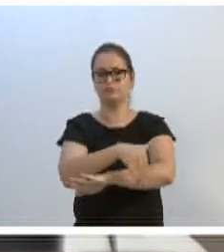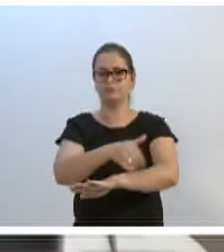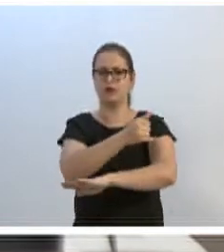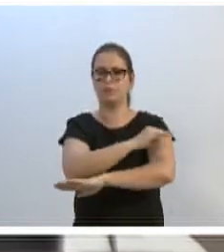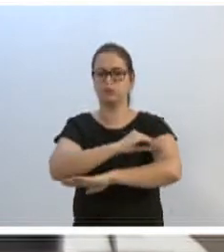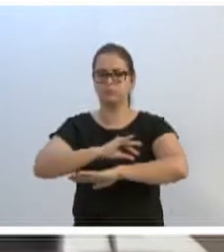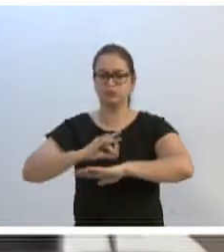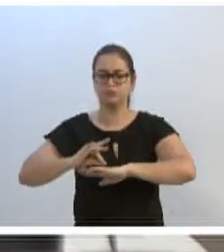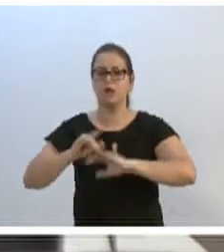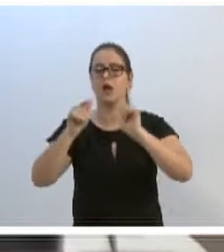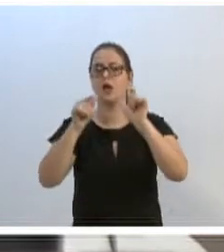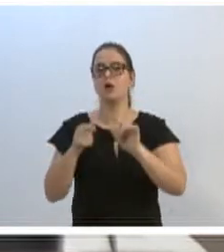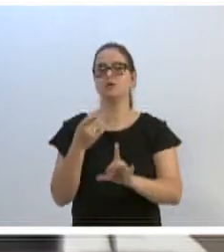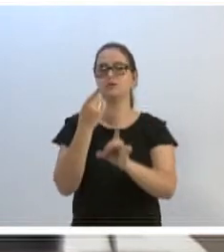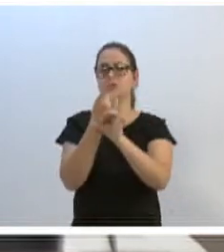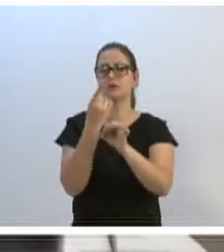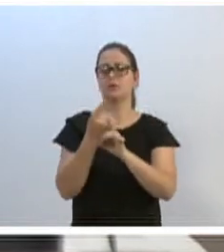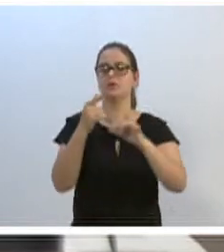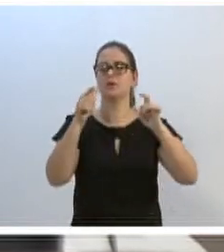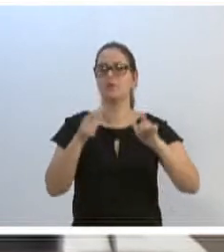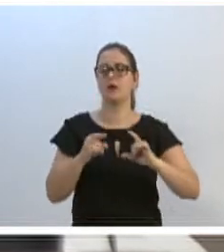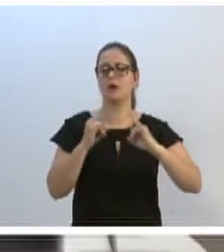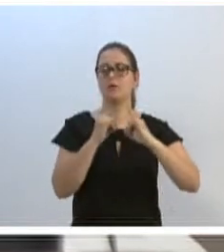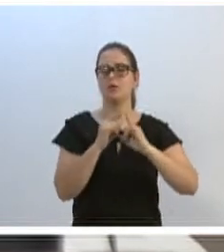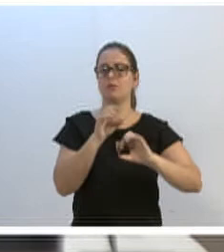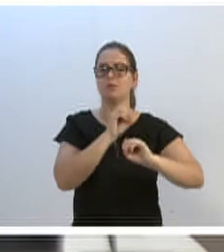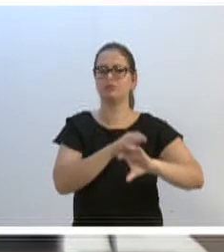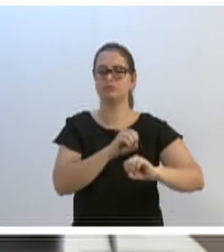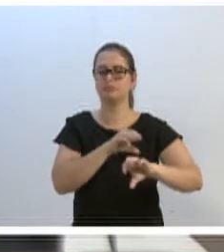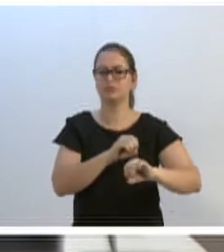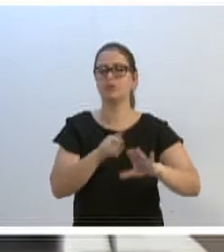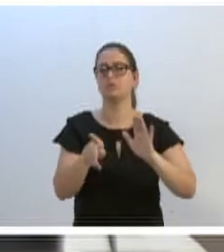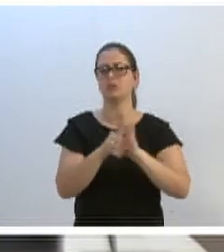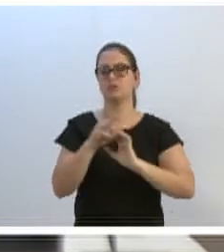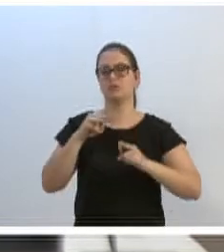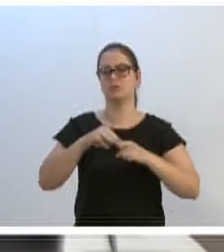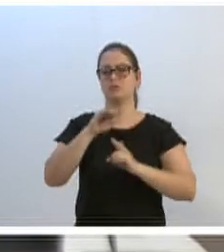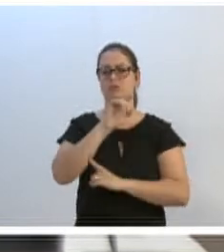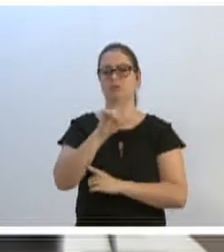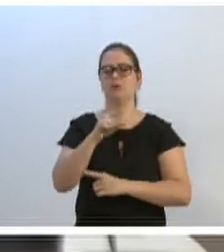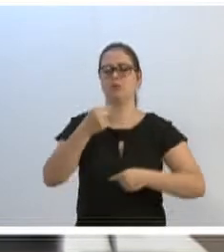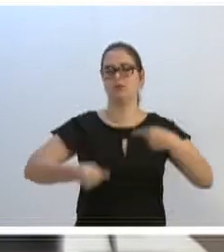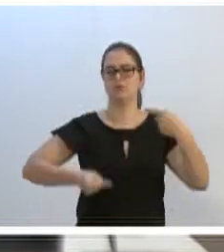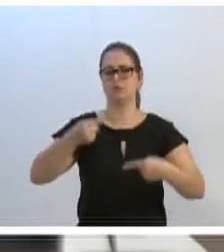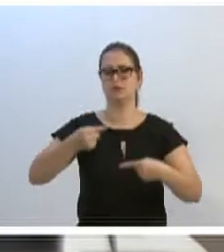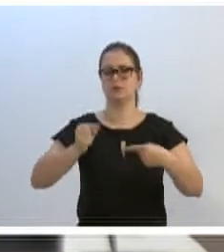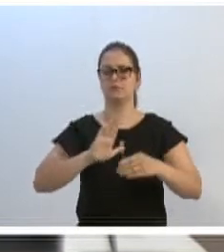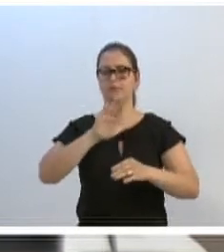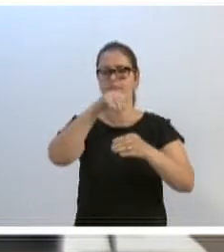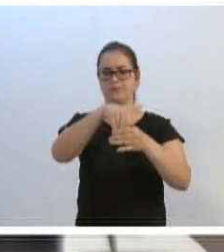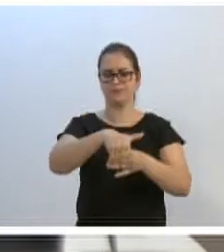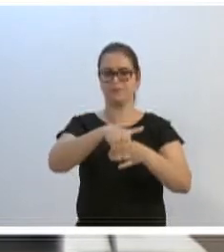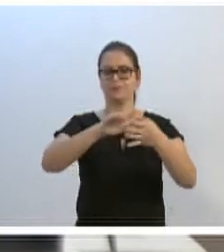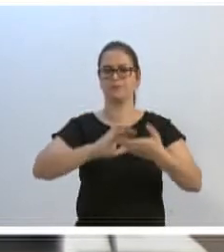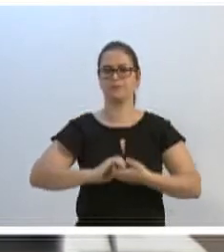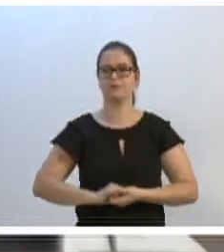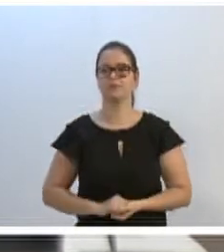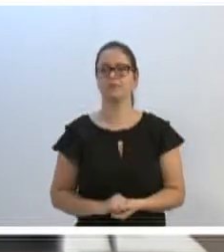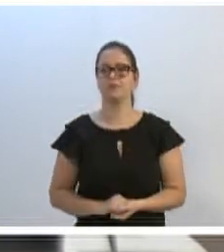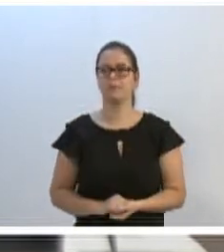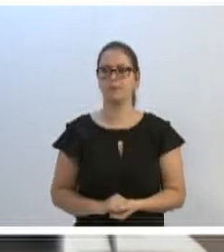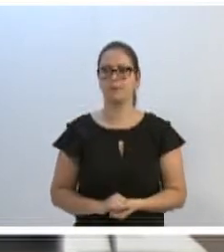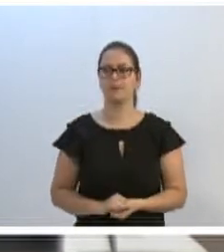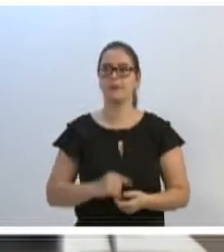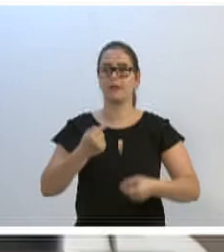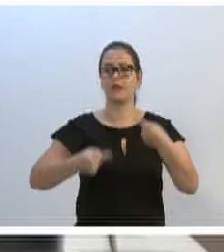públicas onde se localiza estabelecimentos de ensino no município de Blumenau. Em discussão, em votação.